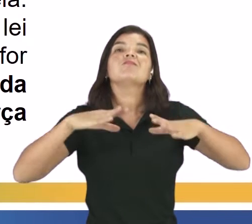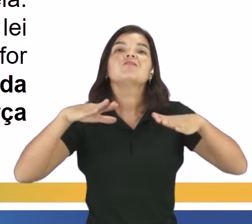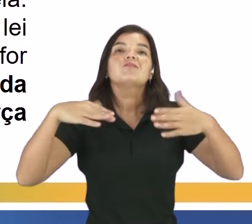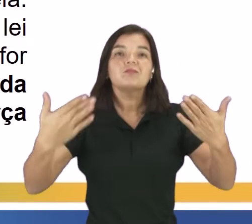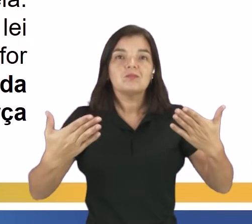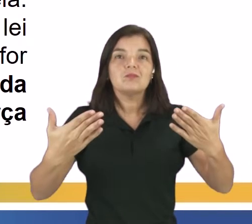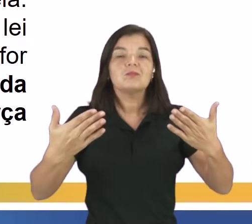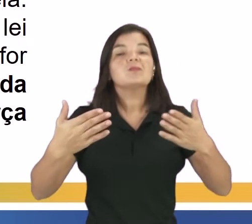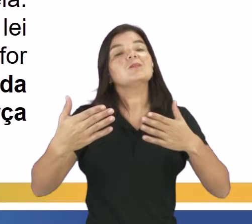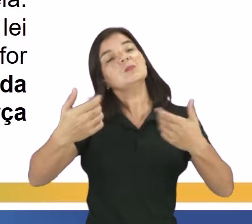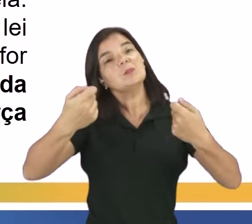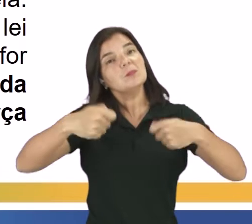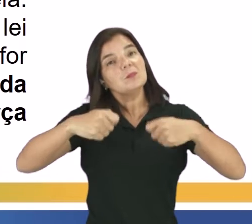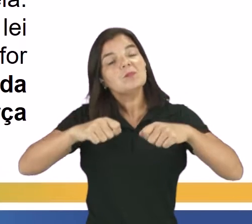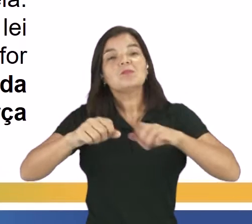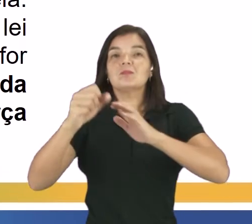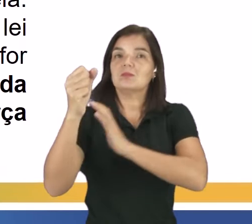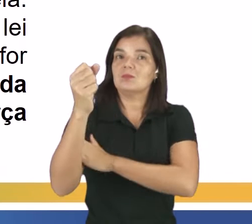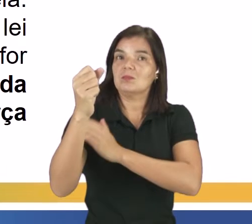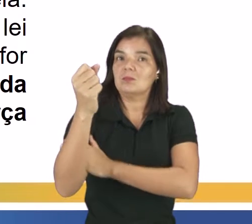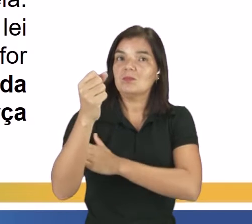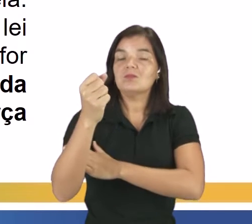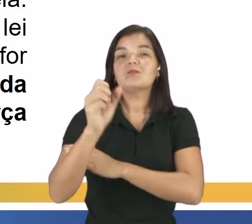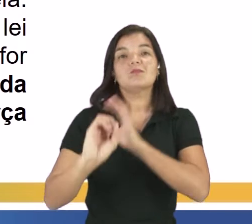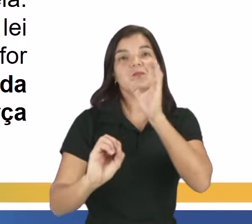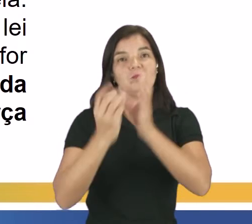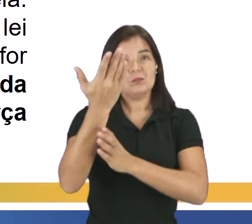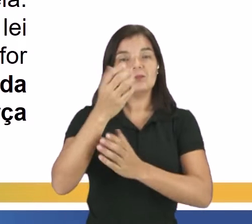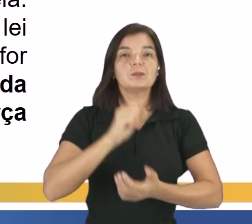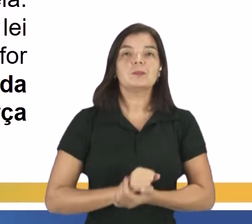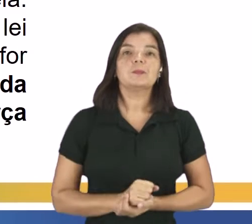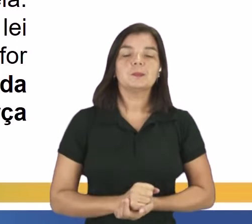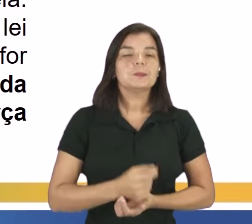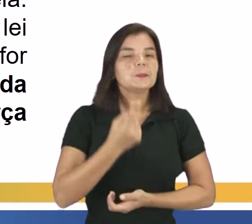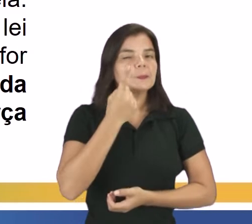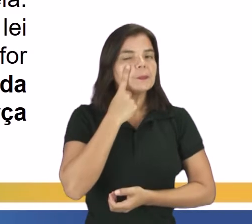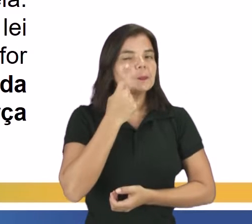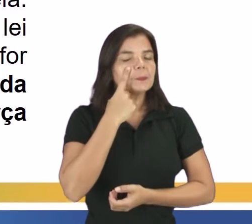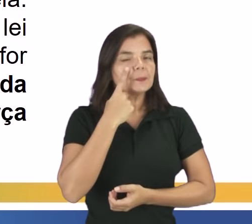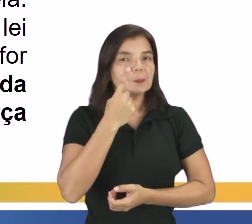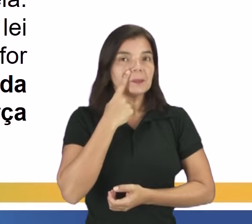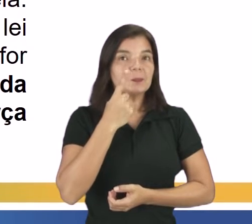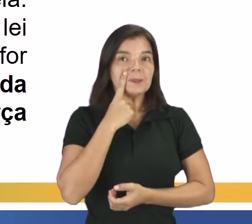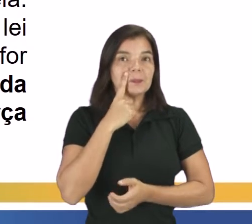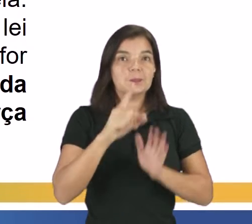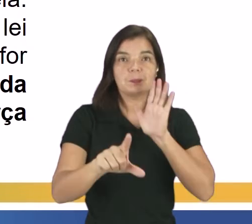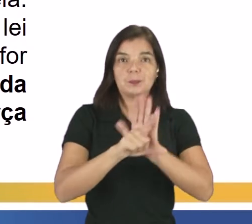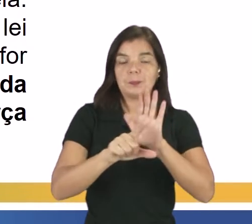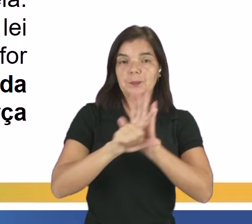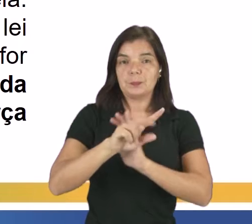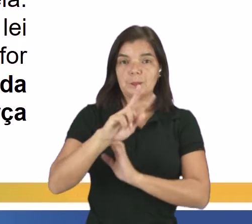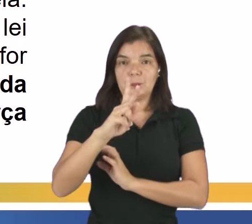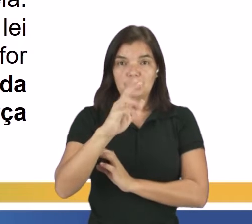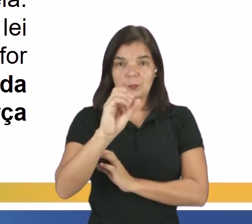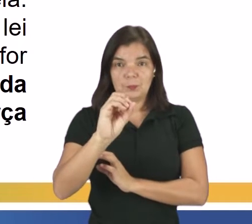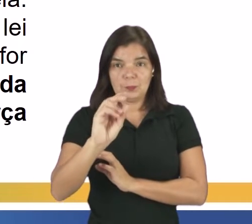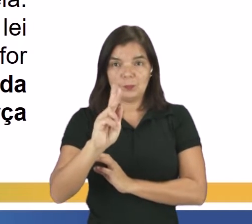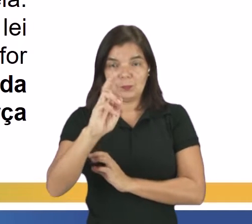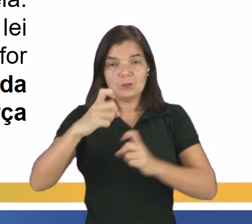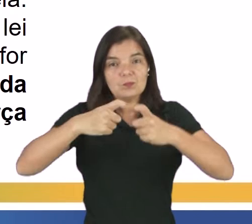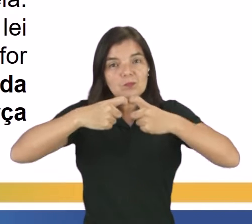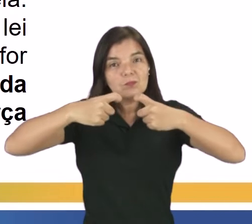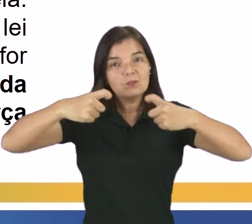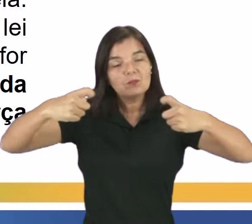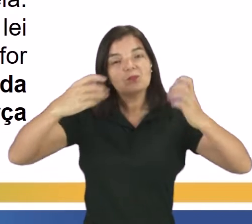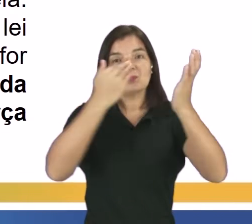ao trabalho que precisou ser realizado sobre ela. Observando a fórmula da lei de Hooke, quanto maior a